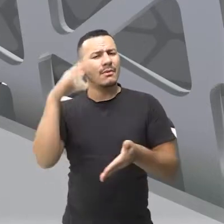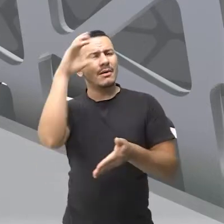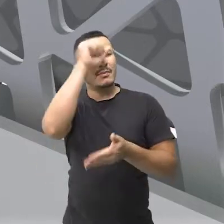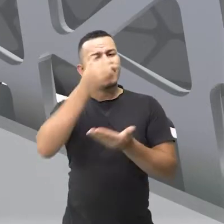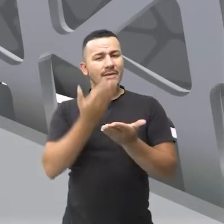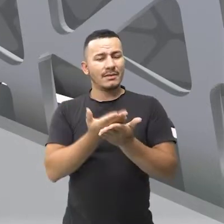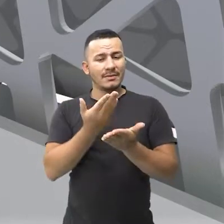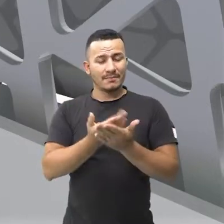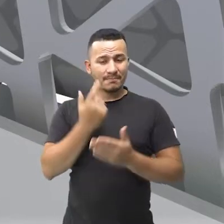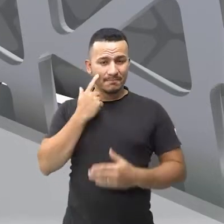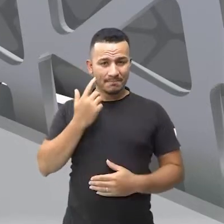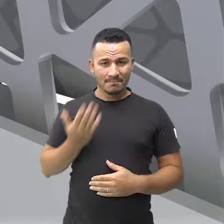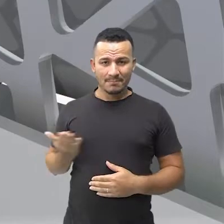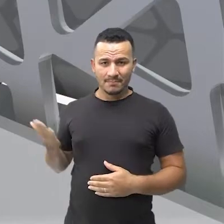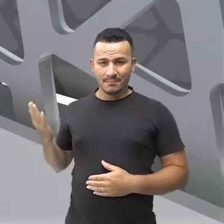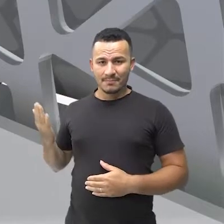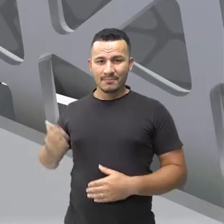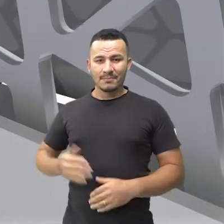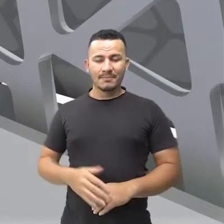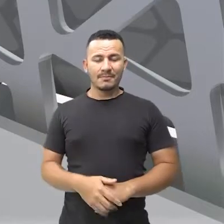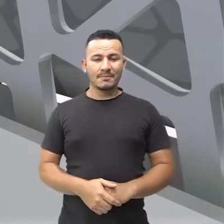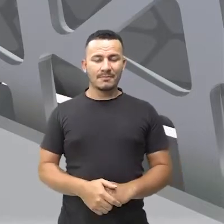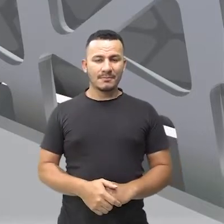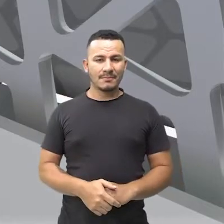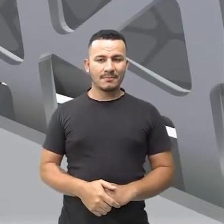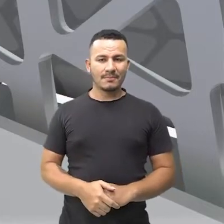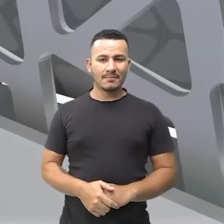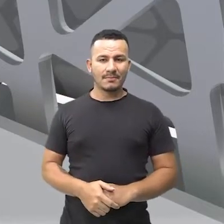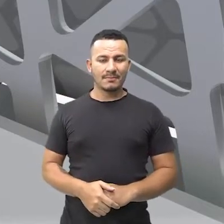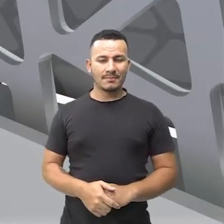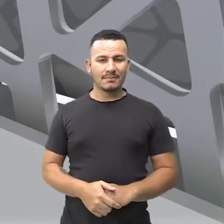objeto de conhecimento da aula de hoje.